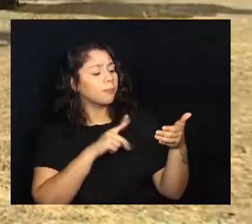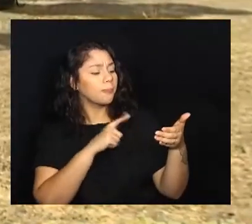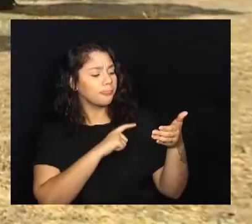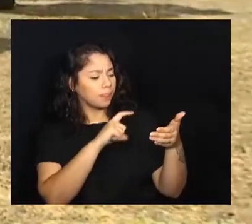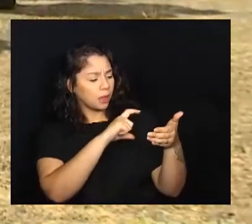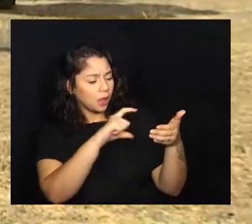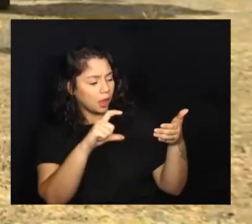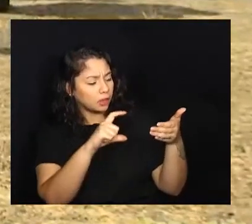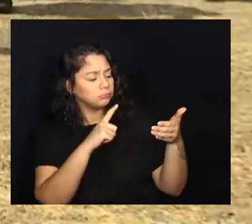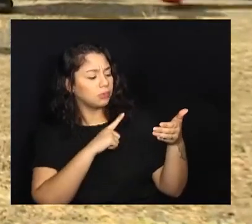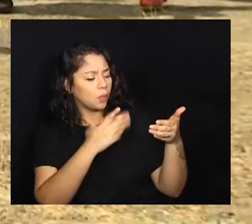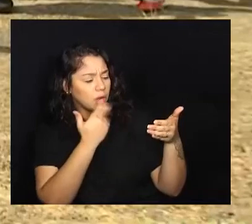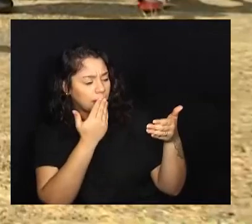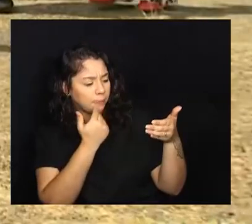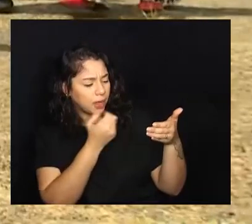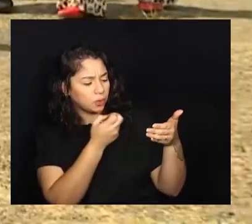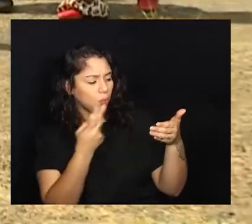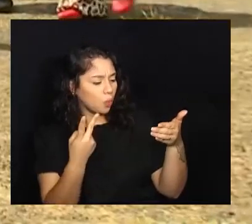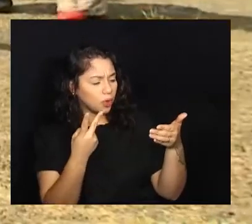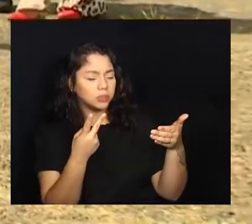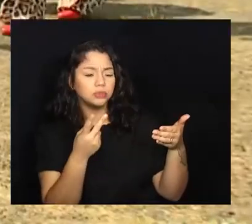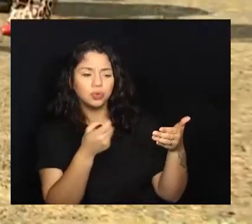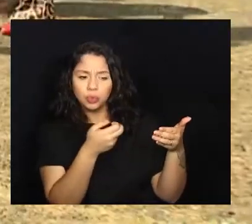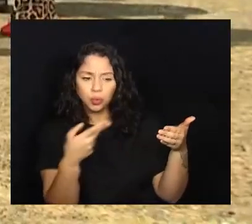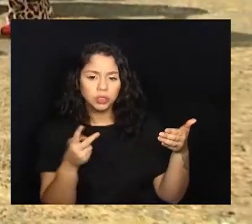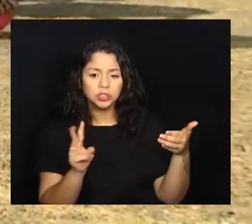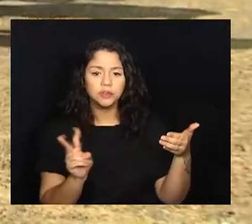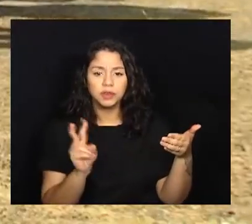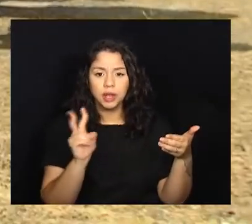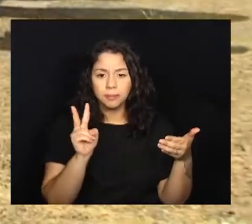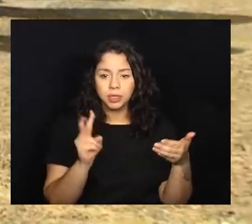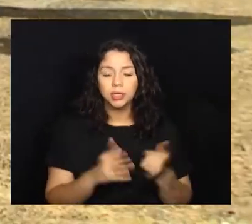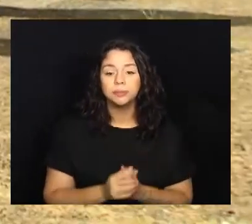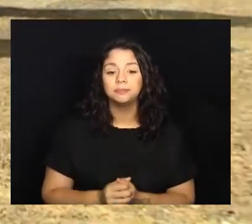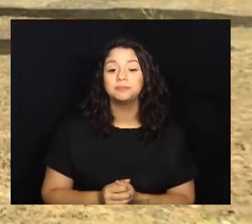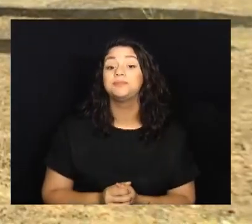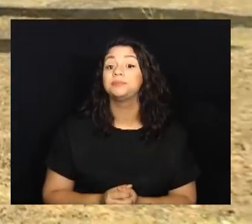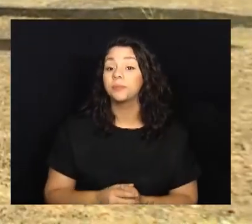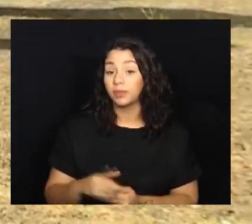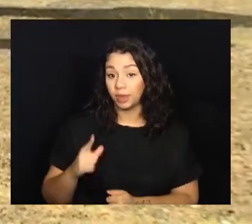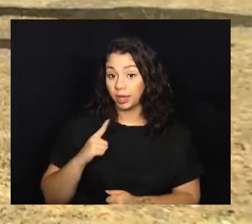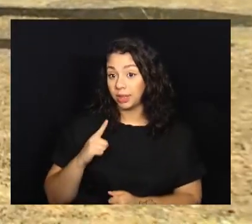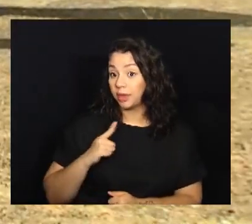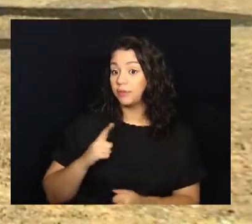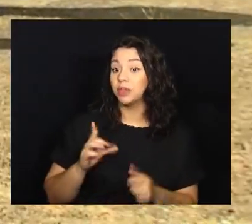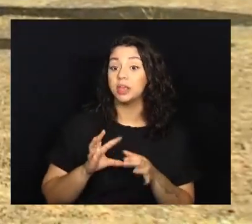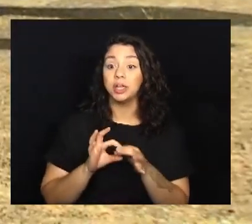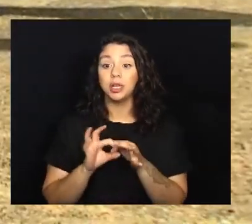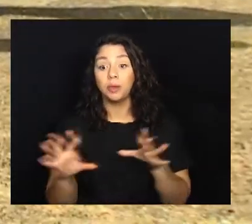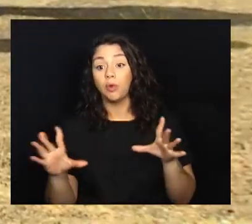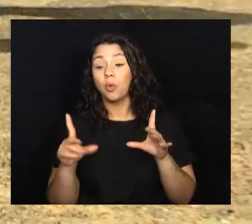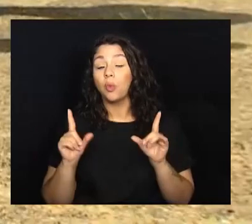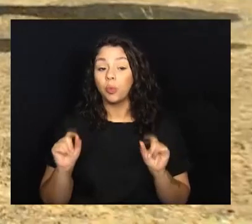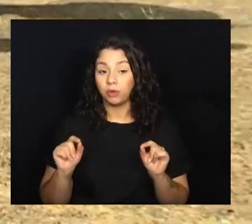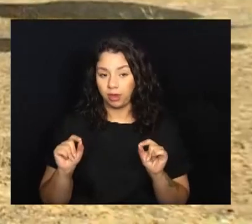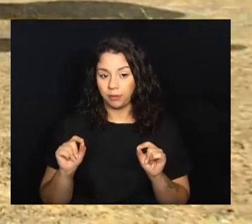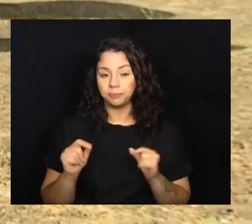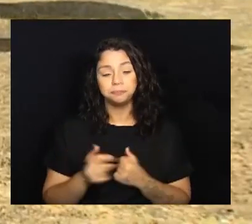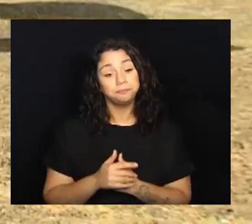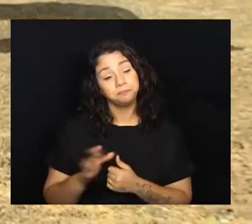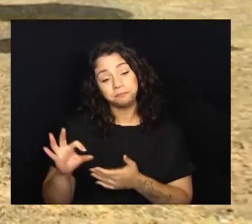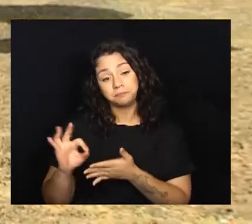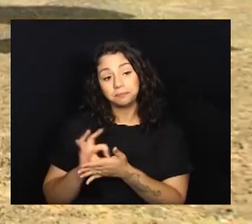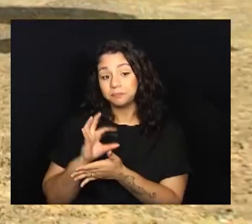fruta, quais tipos de vitaminas. Eles tiveram toda a liberdade de poder se